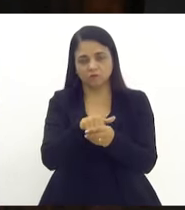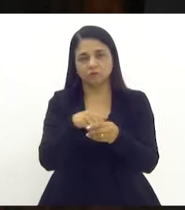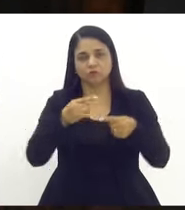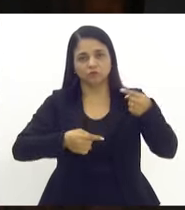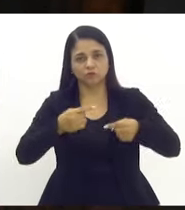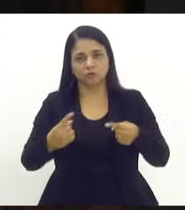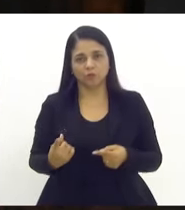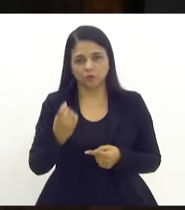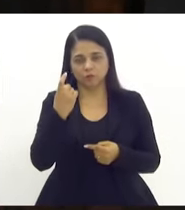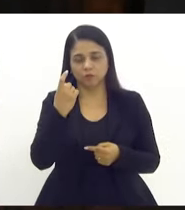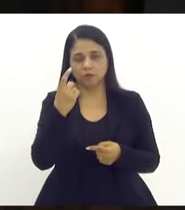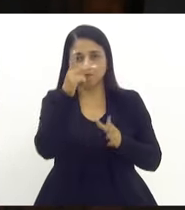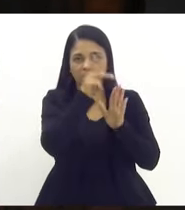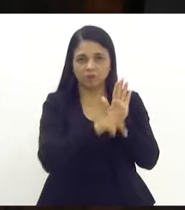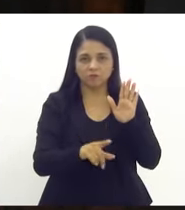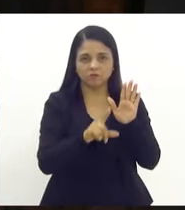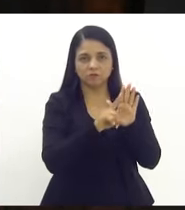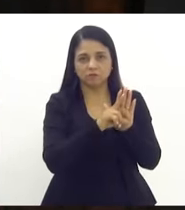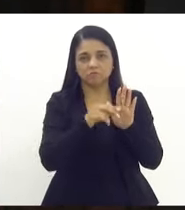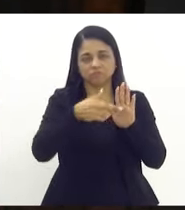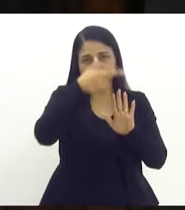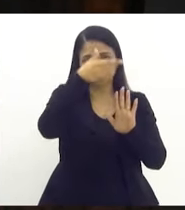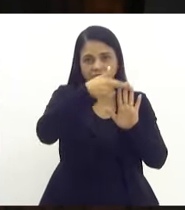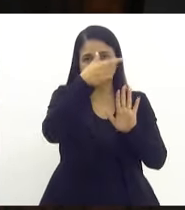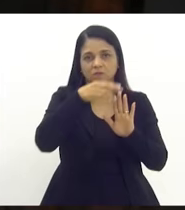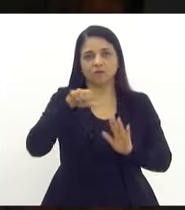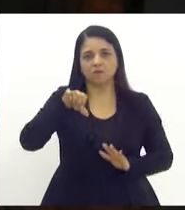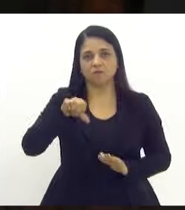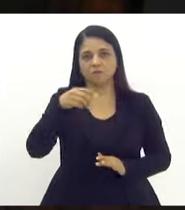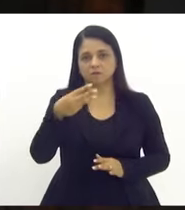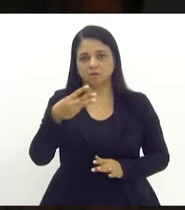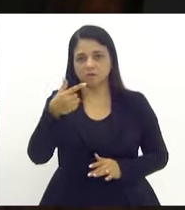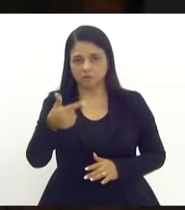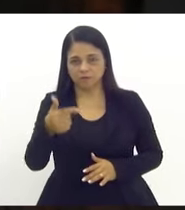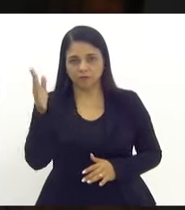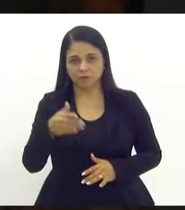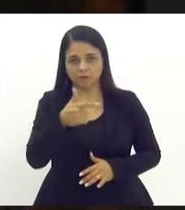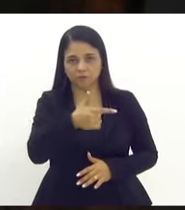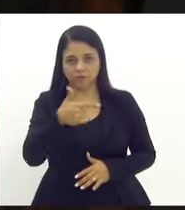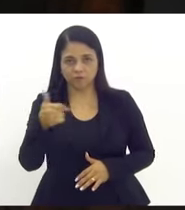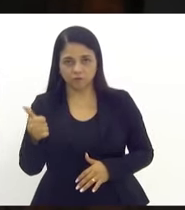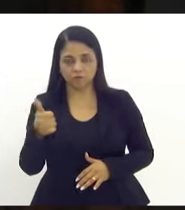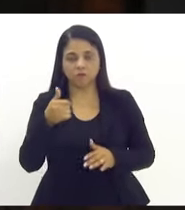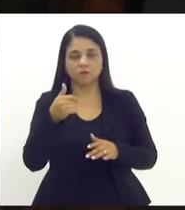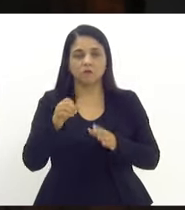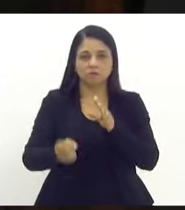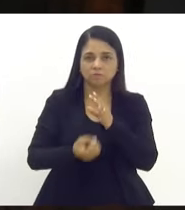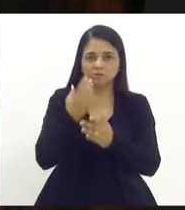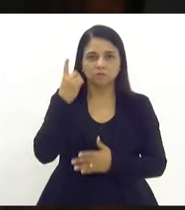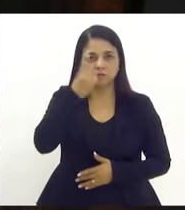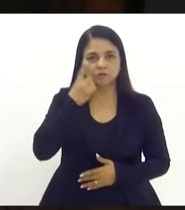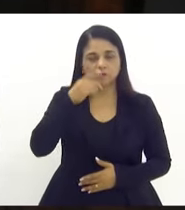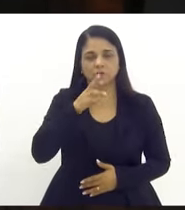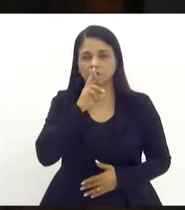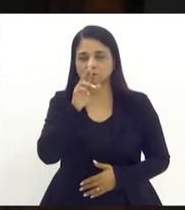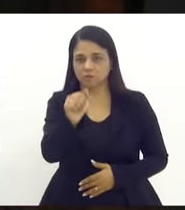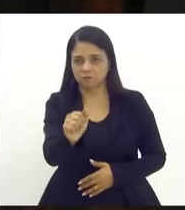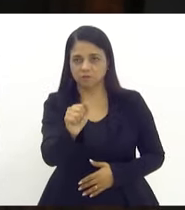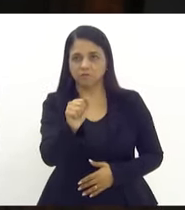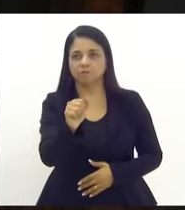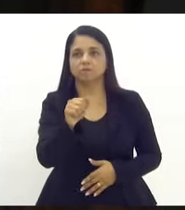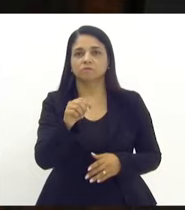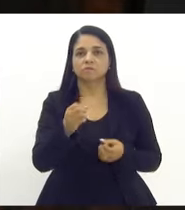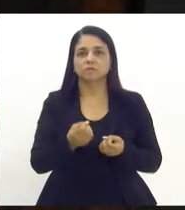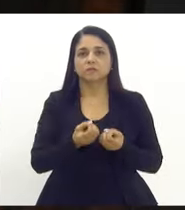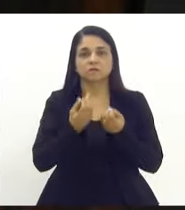discussão única, projeto de resolução número 932/2021, de autoria do deputado Rodrigo Amorim, que